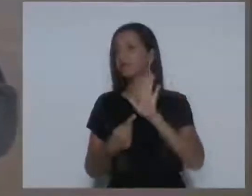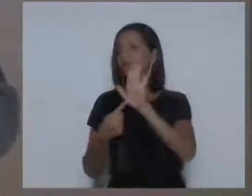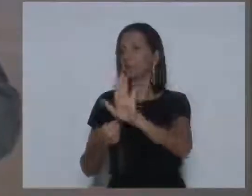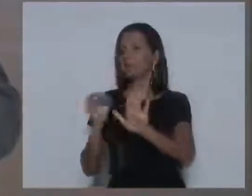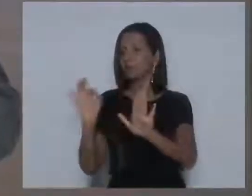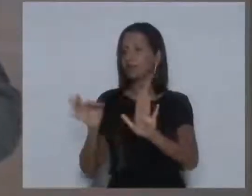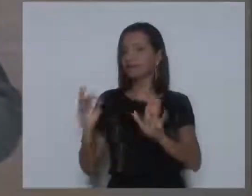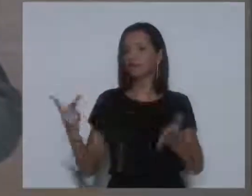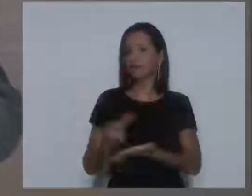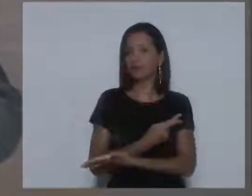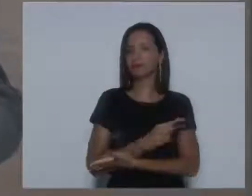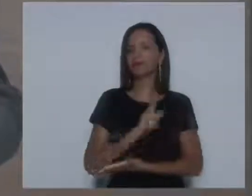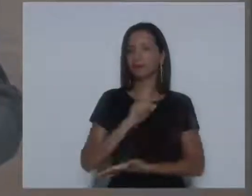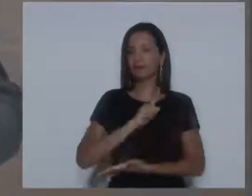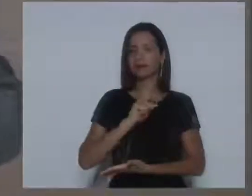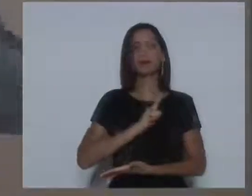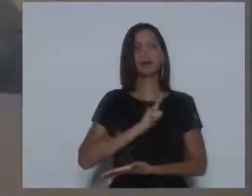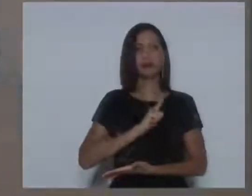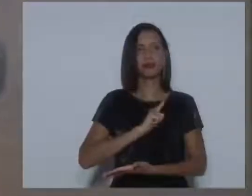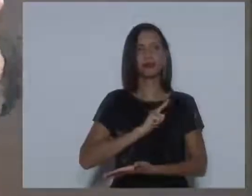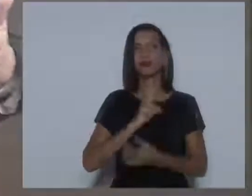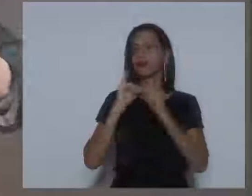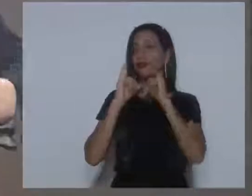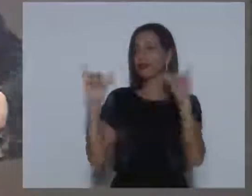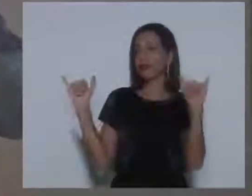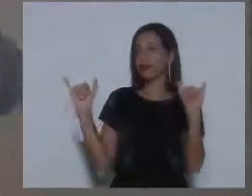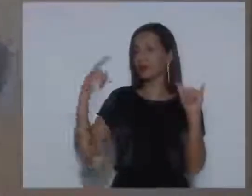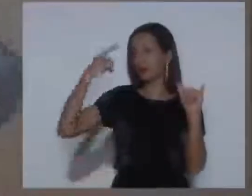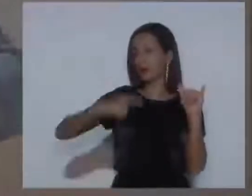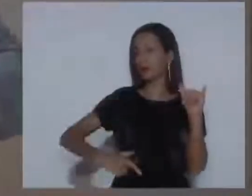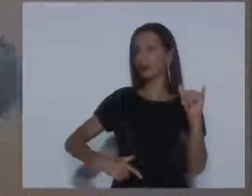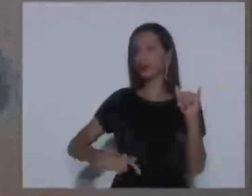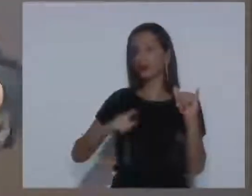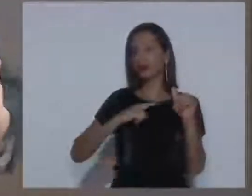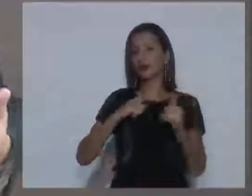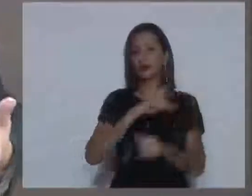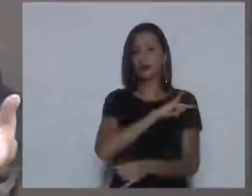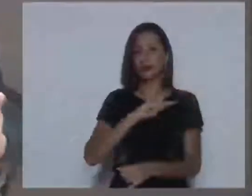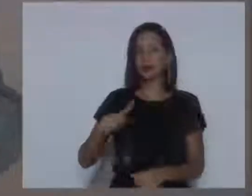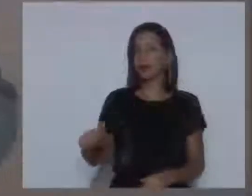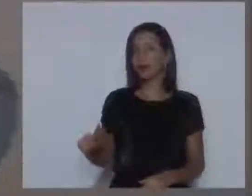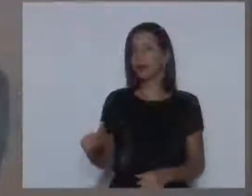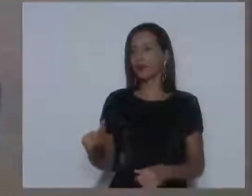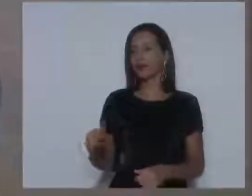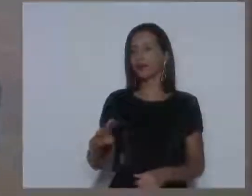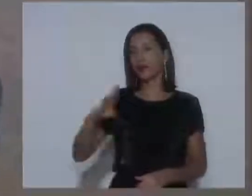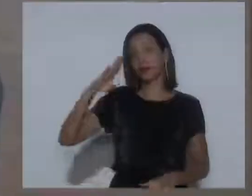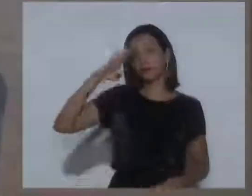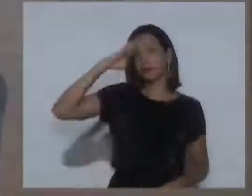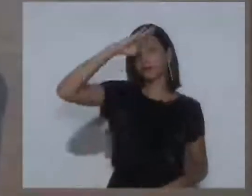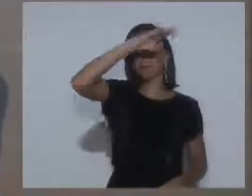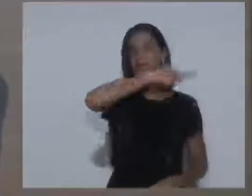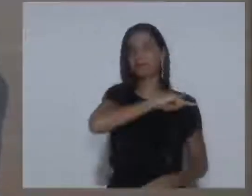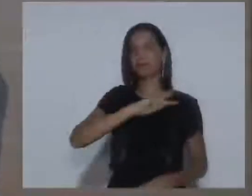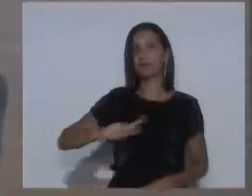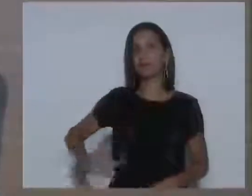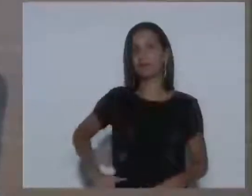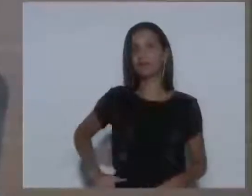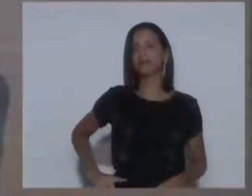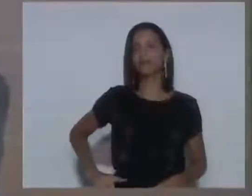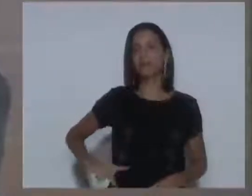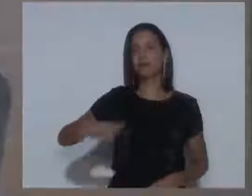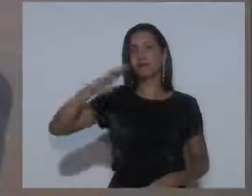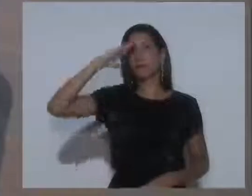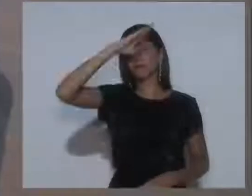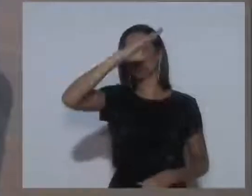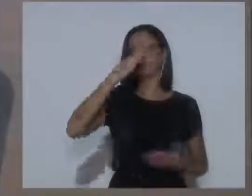que a pessoa falou em nome, está aqui um presente do Bolsonaro e jogou a bomba, que eu tenho certeza que o presidente